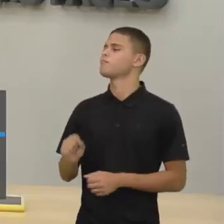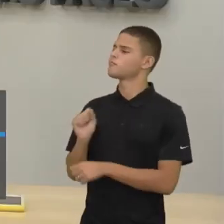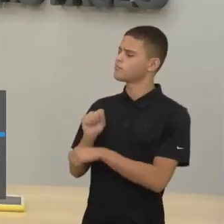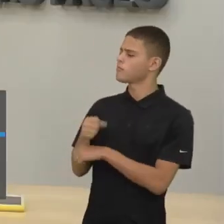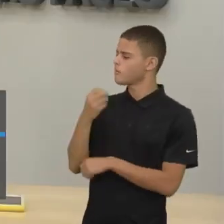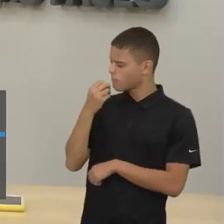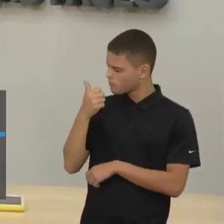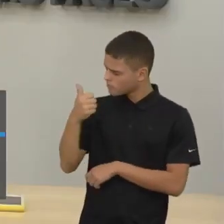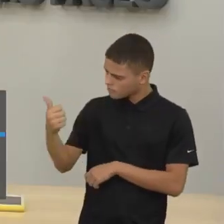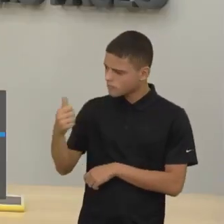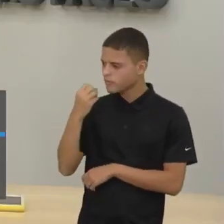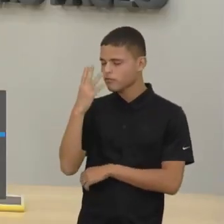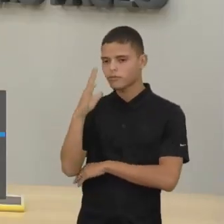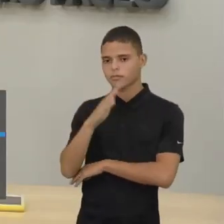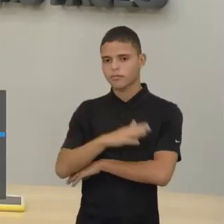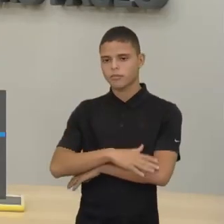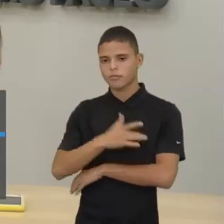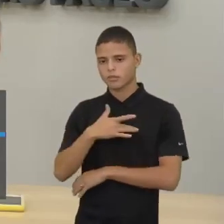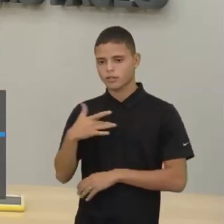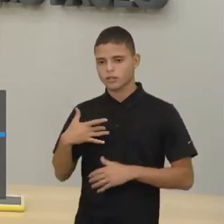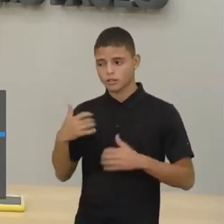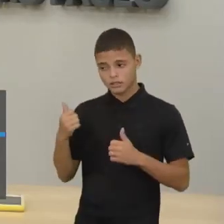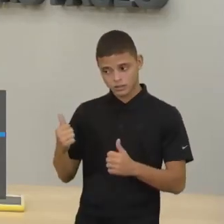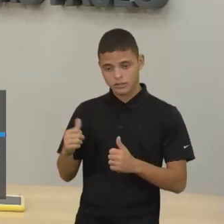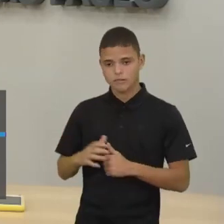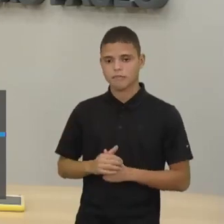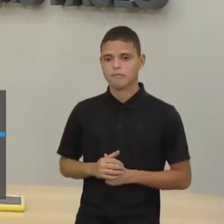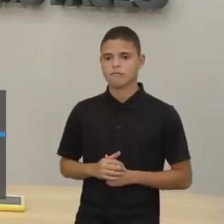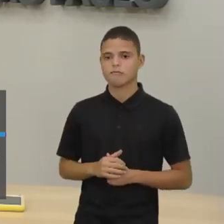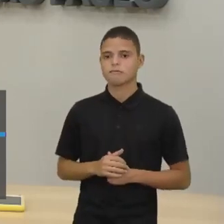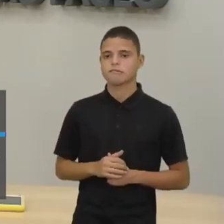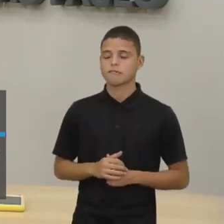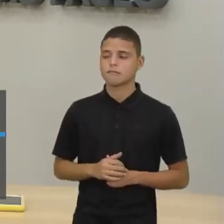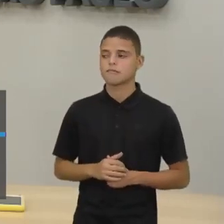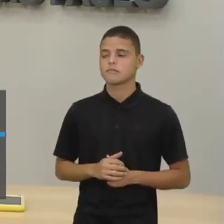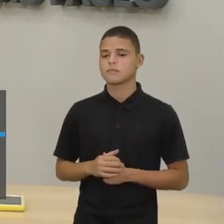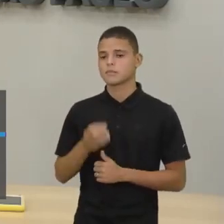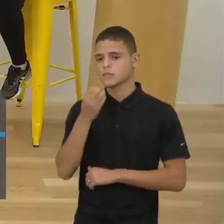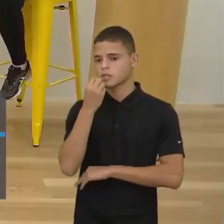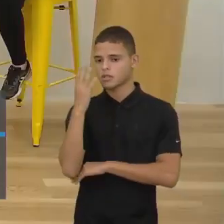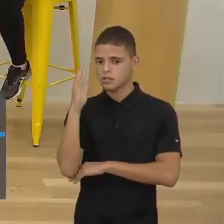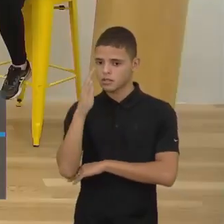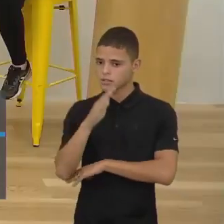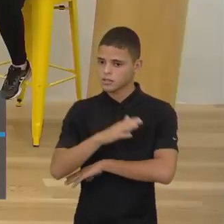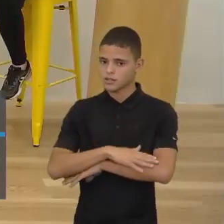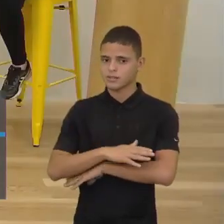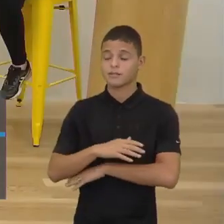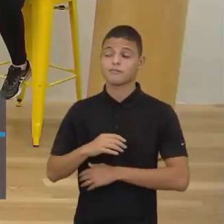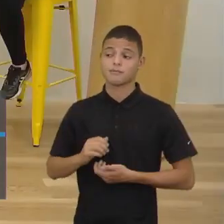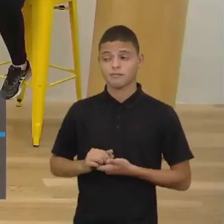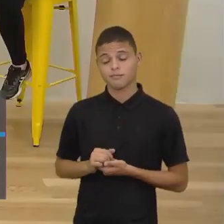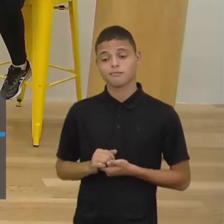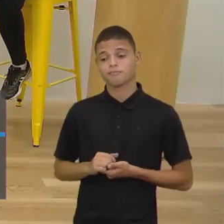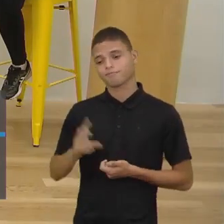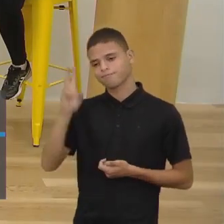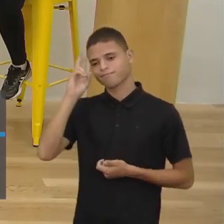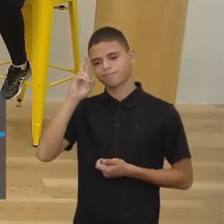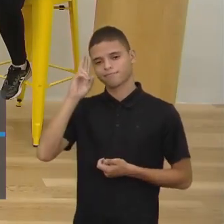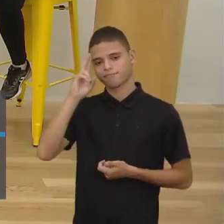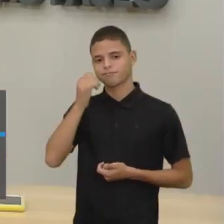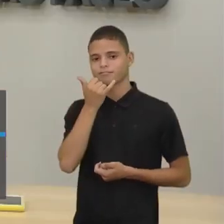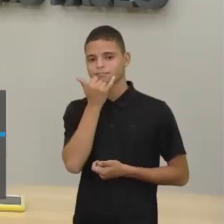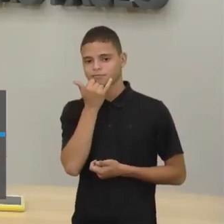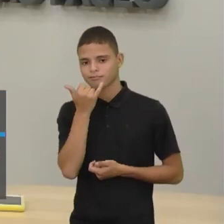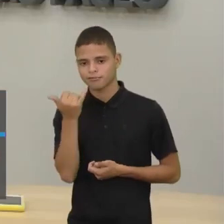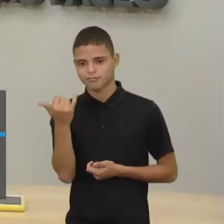senhor Josias? Boa tarde, professor Josias. Eu acho que eu não falei boa tarde quando iniciei a aula, por isso que ele Será fez. que foi? Eu acho que foi isso, só tô lembrando, acho que foi isso.